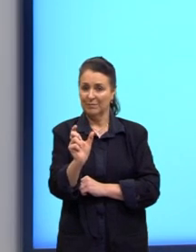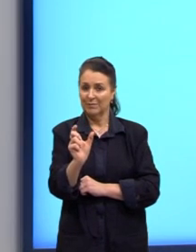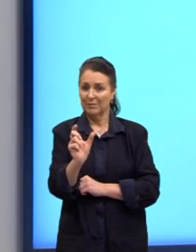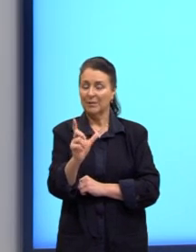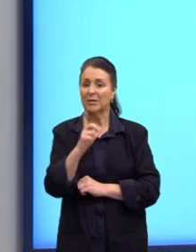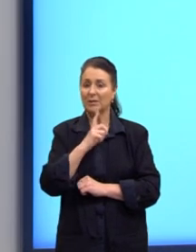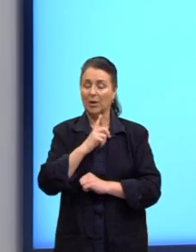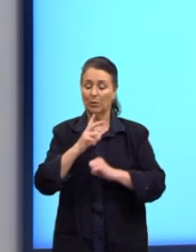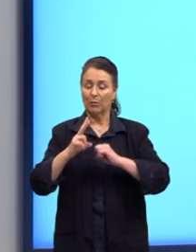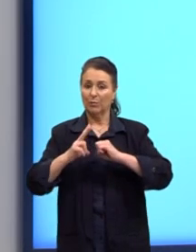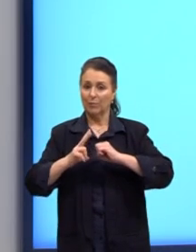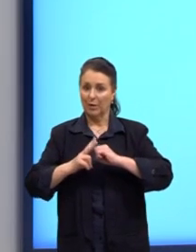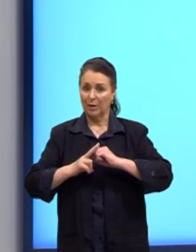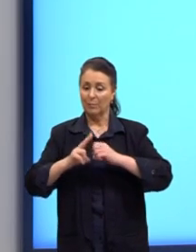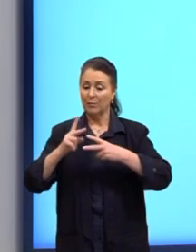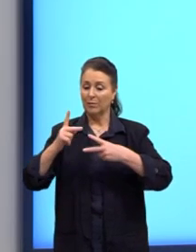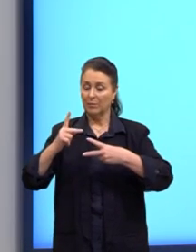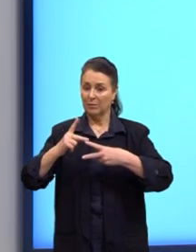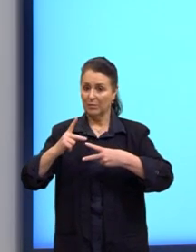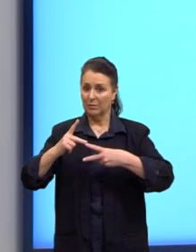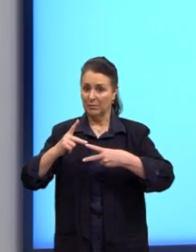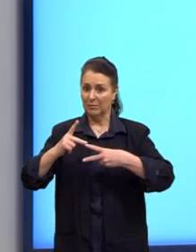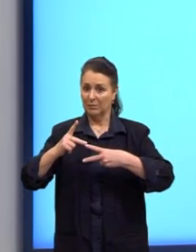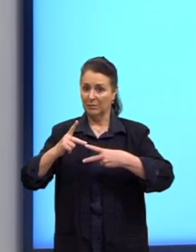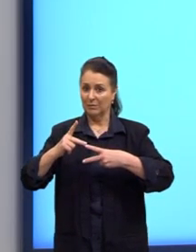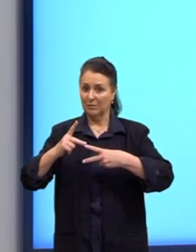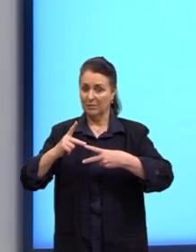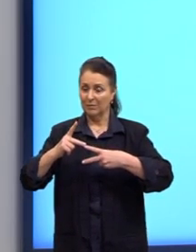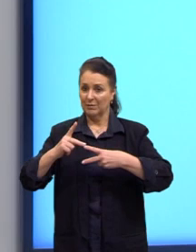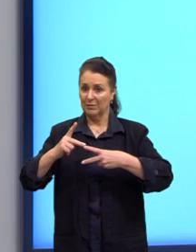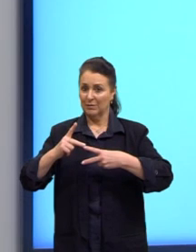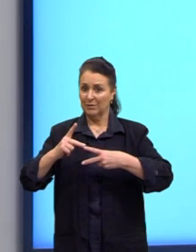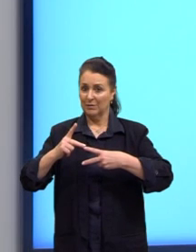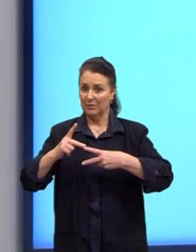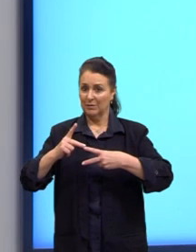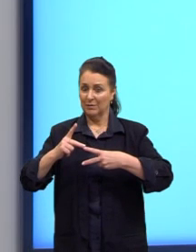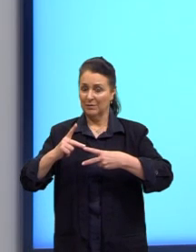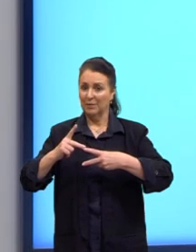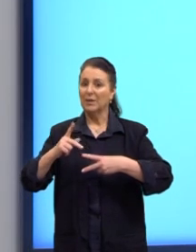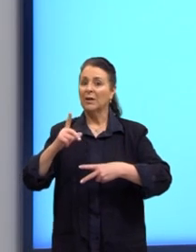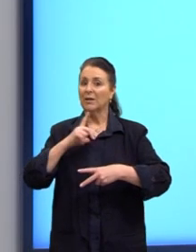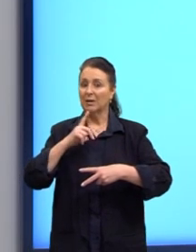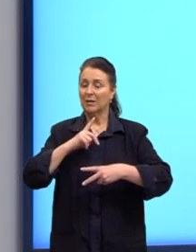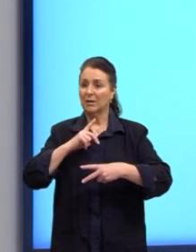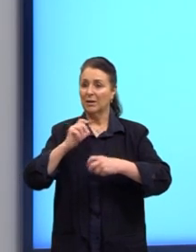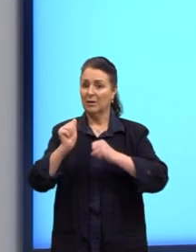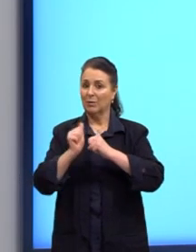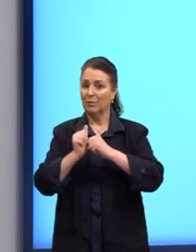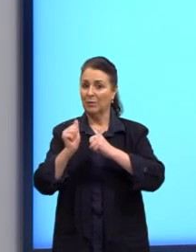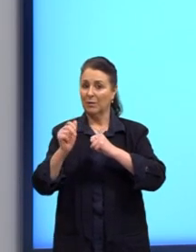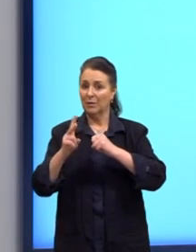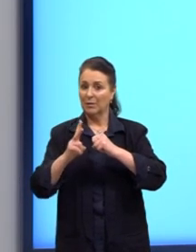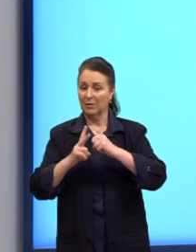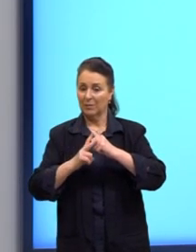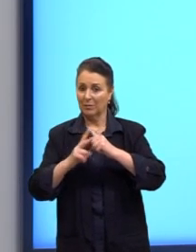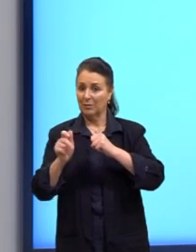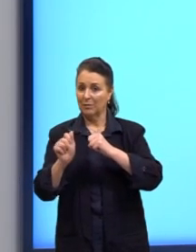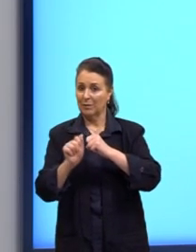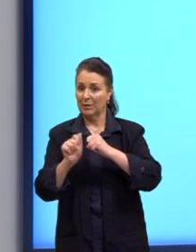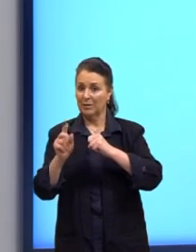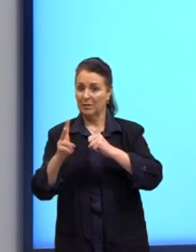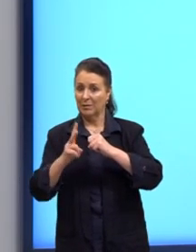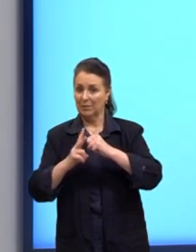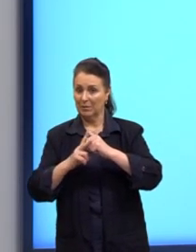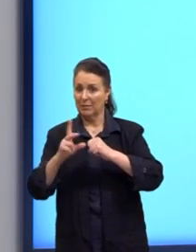deve ter um verbo e uma preposição aqui lembra que eu falei para vocês tem advérbio o mais comum é o advérbio